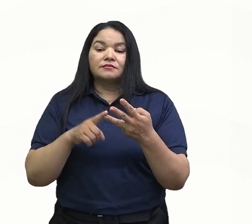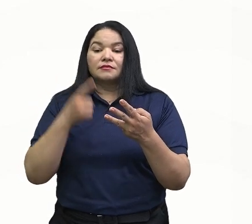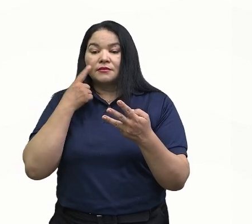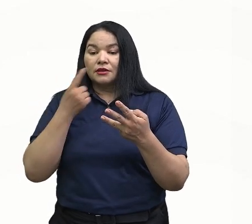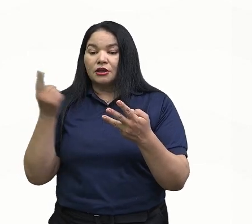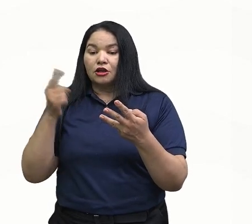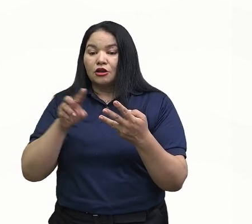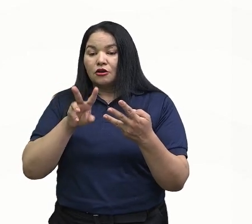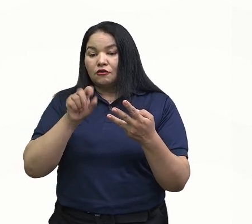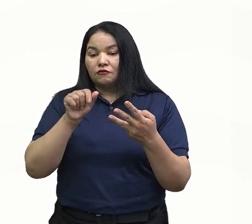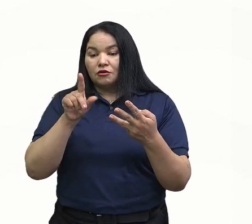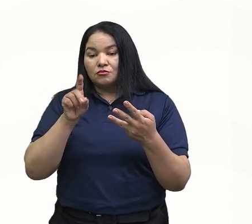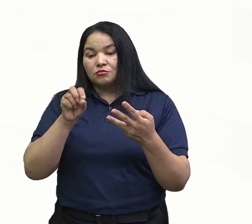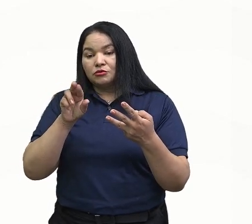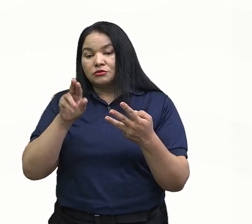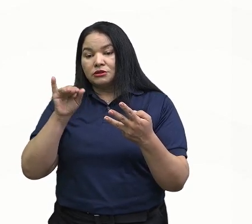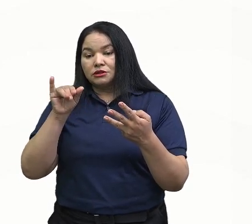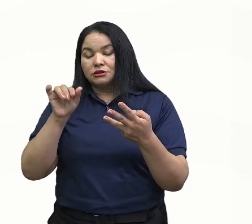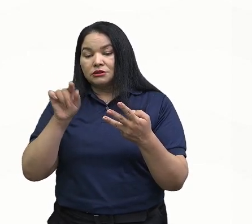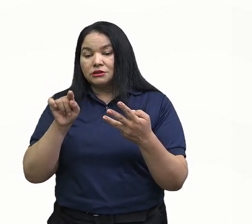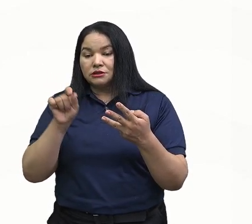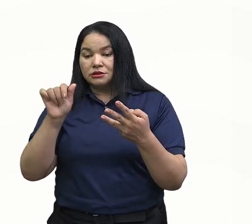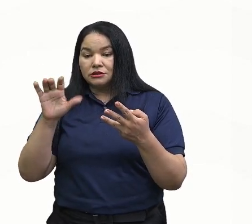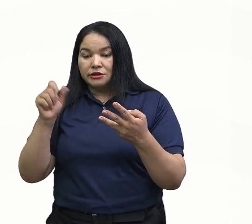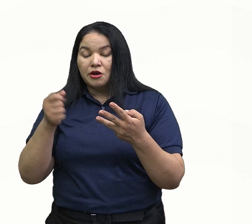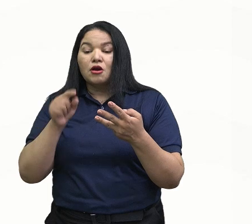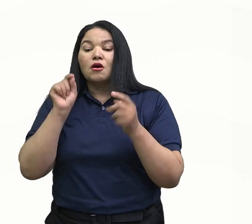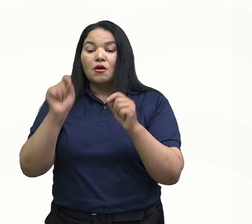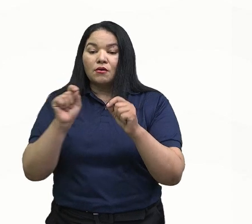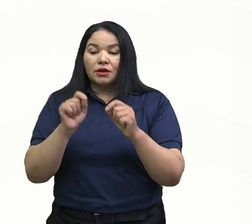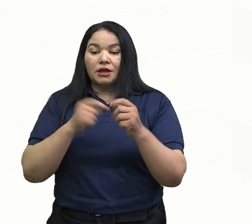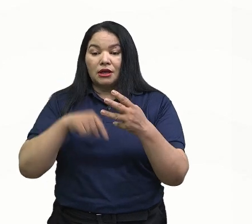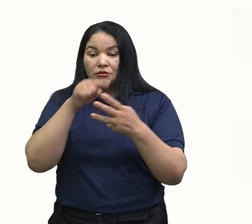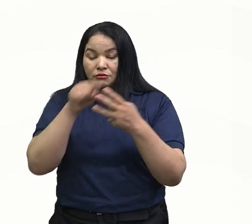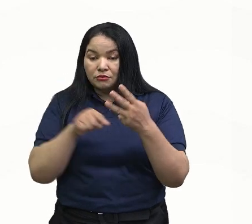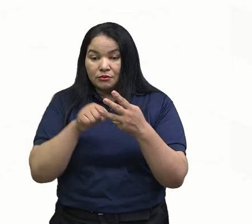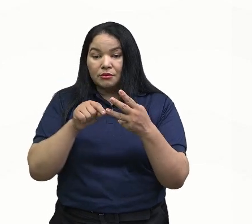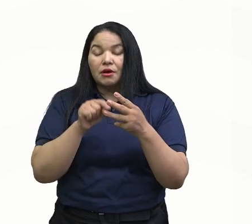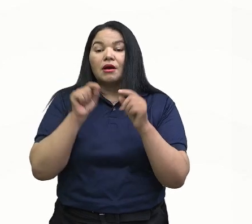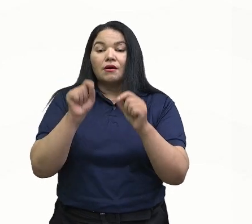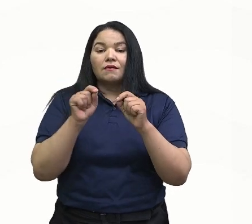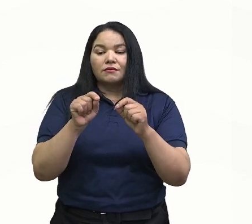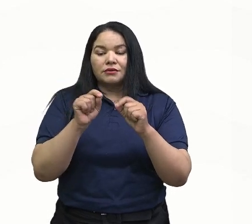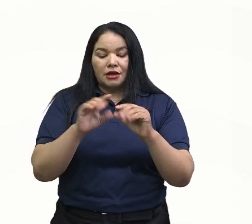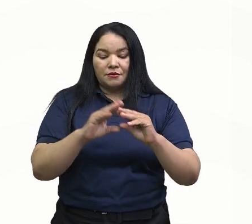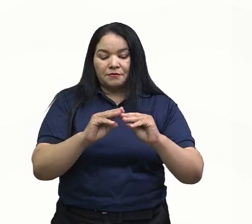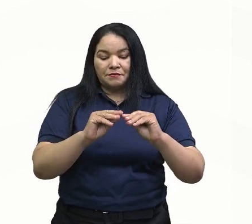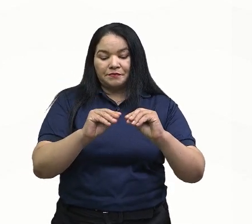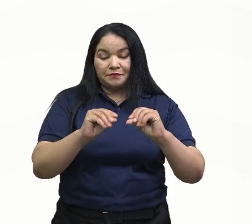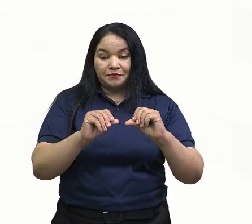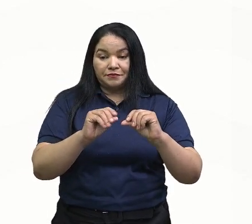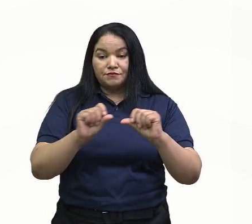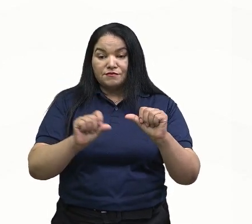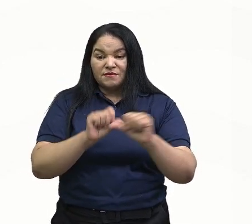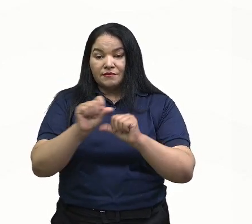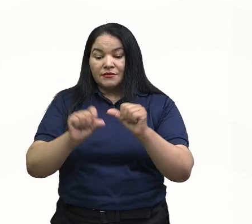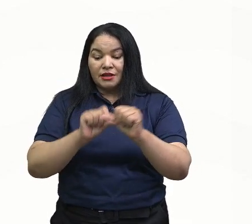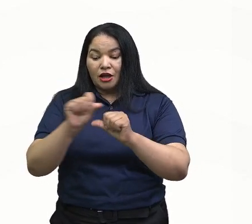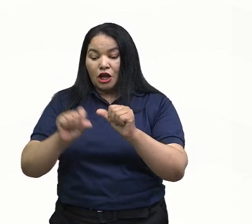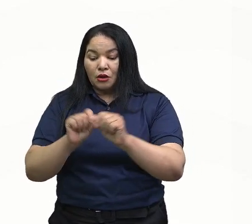vai evaporar, ele é aqui do líquido para o gasoso. O contrário, ele é chamado